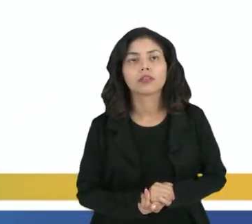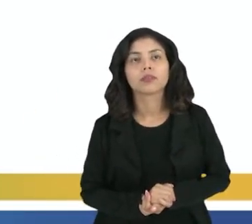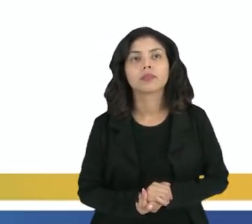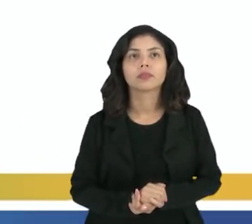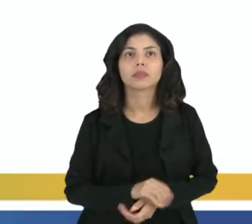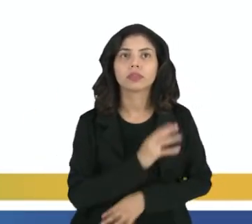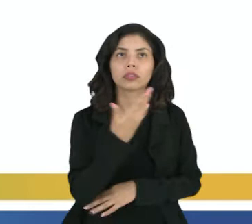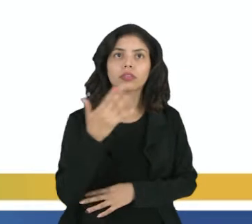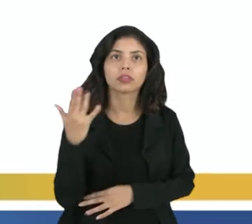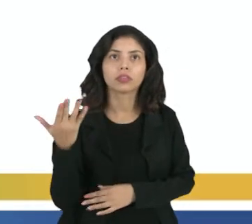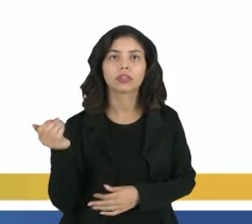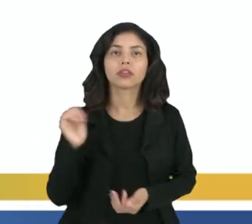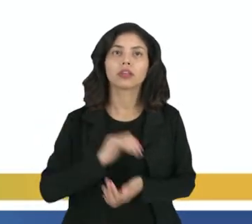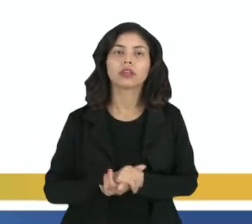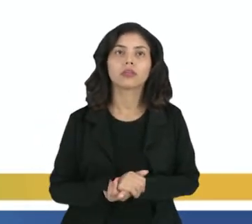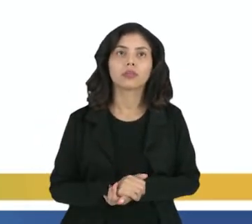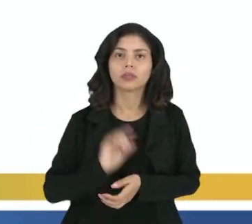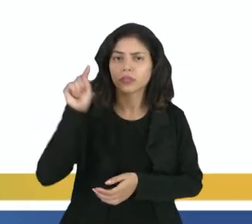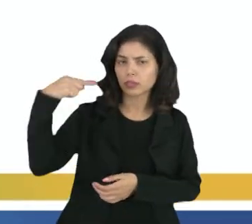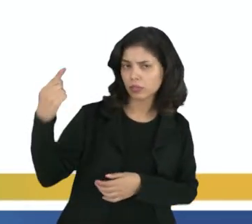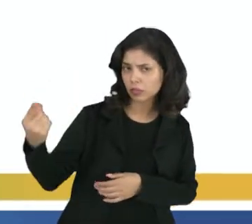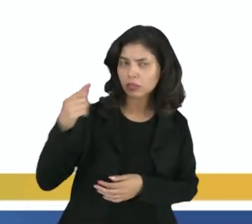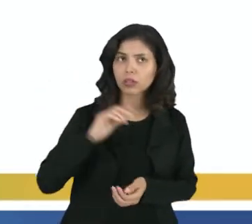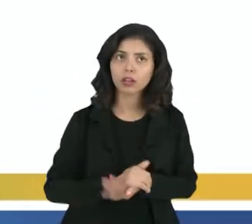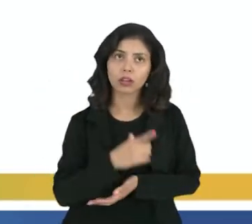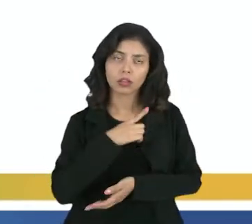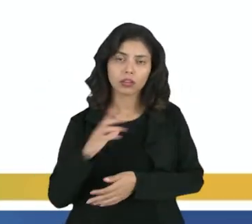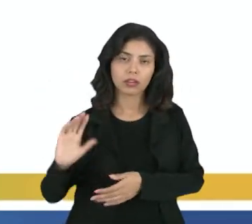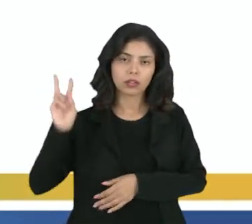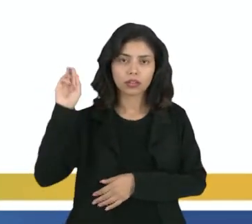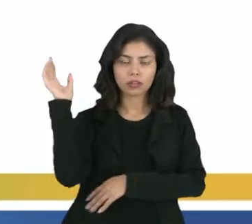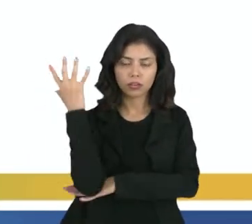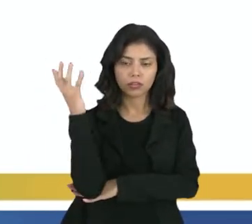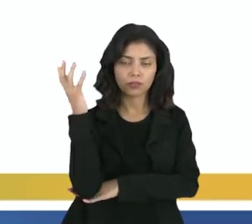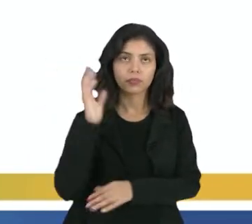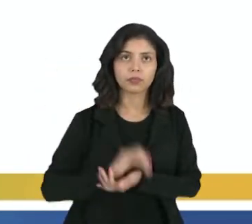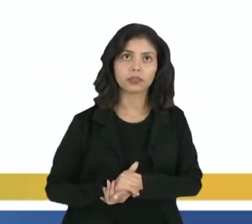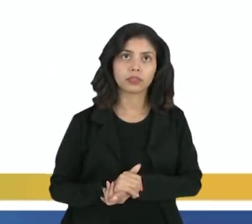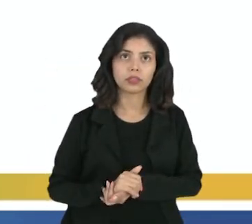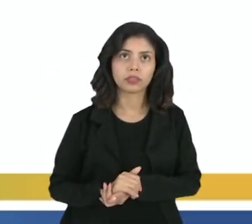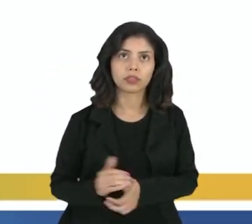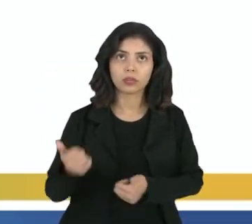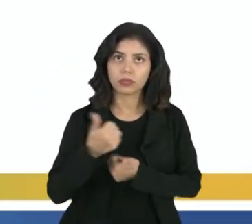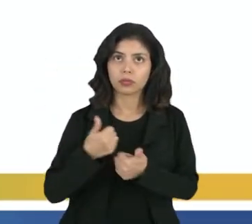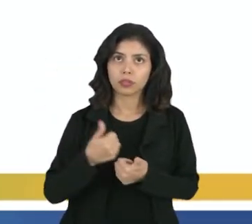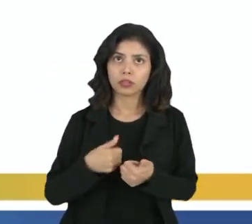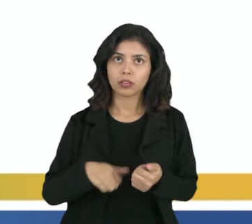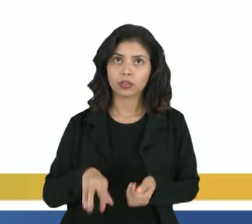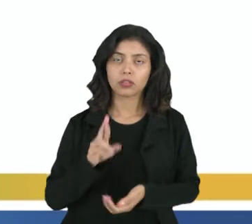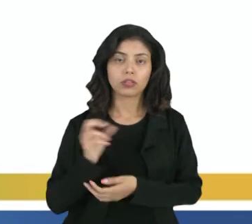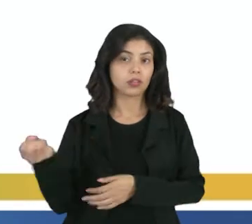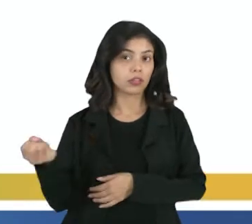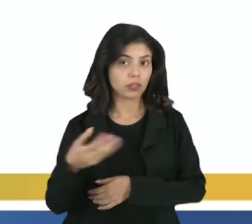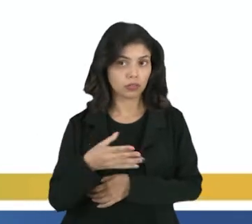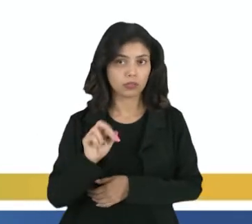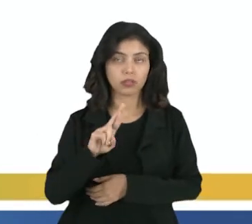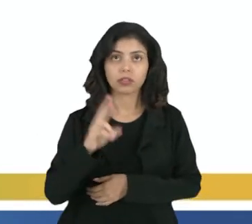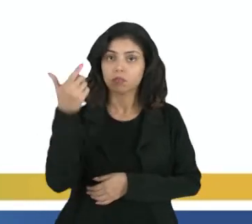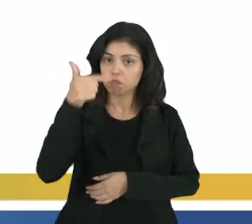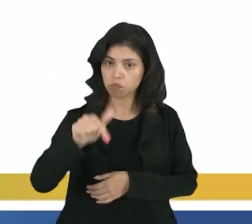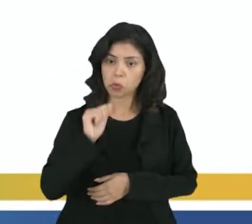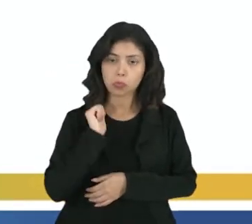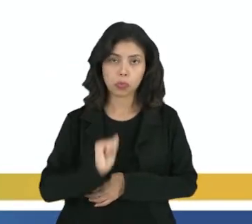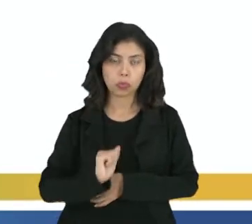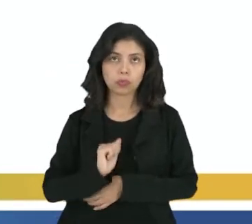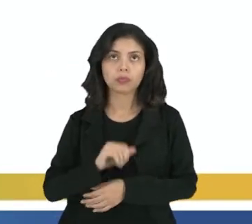dos recursos naturais, que são aqueles recursos que existem na natureza, e substituição por alternativas